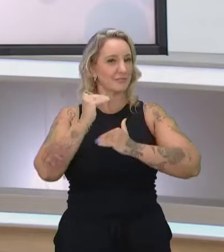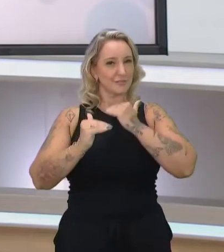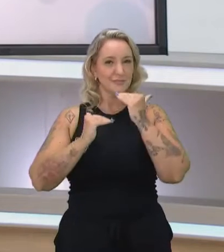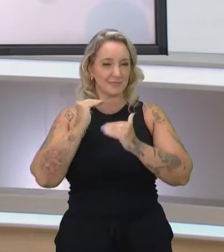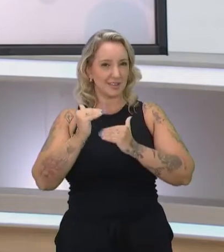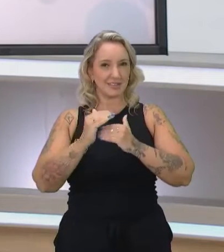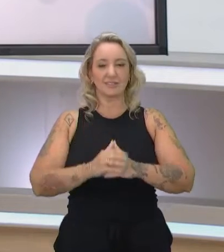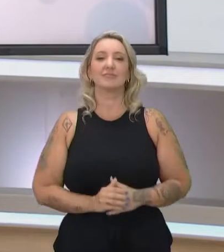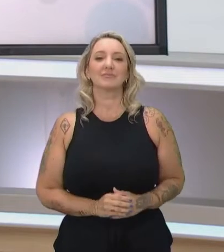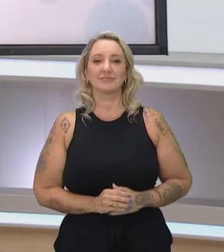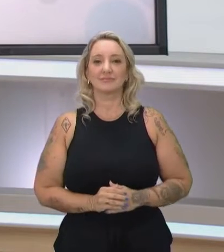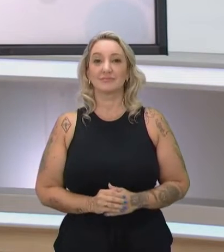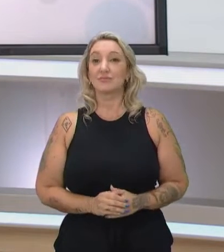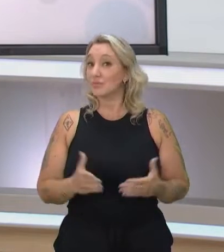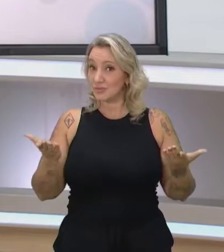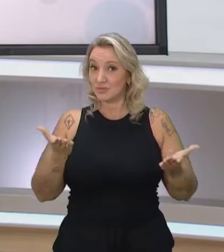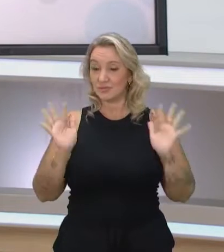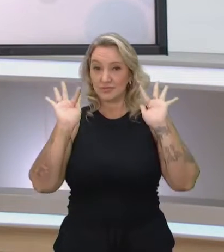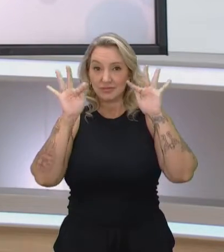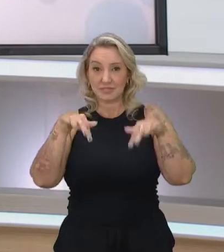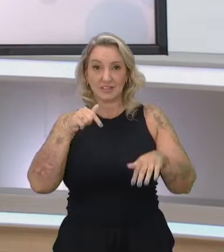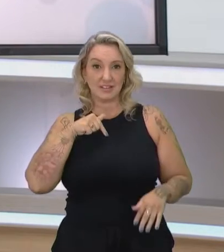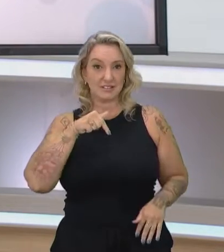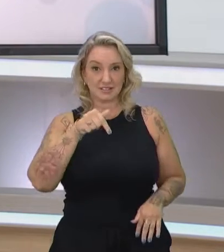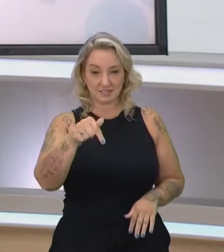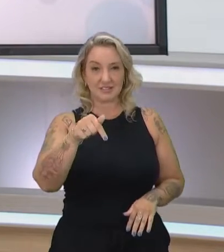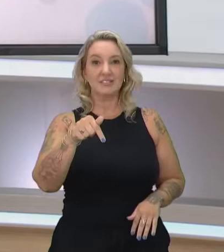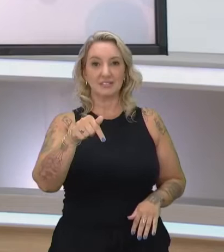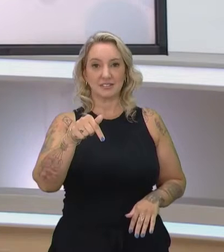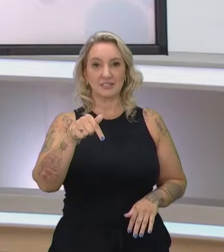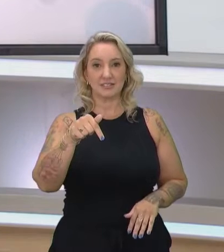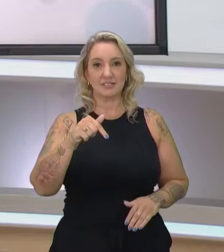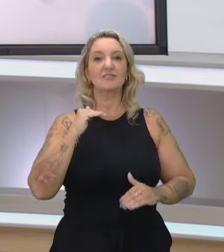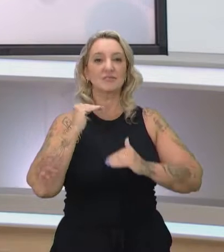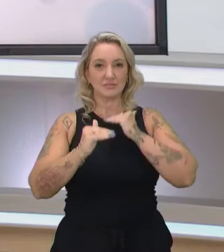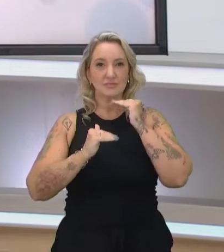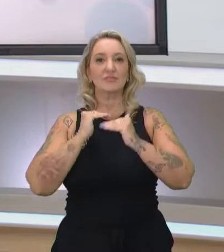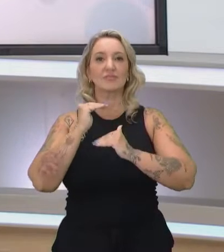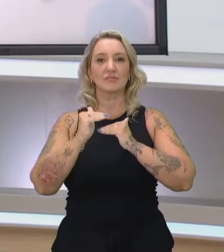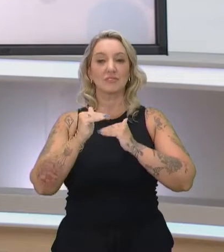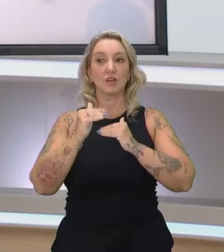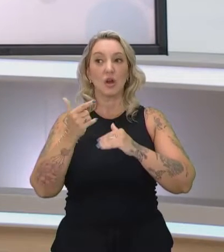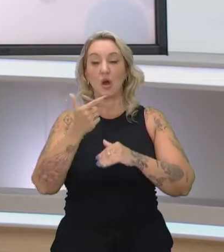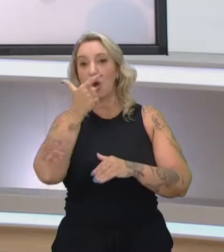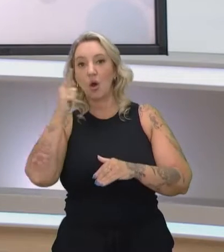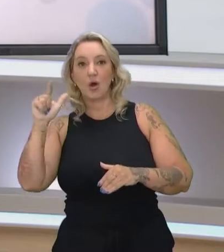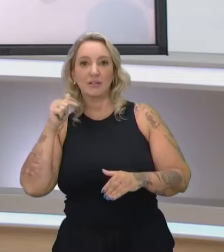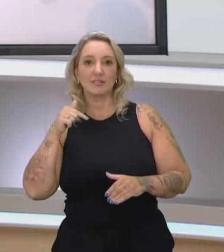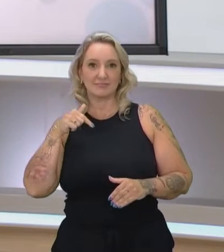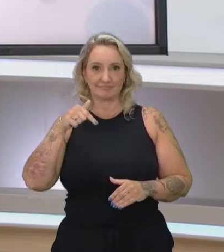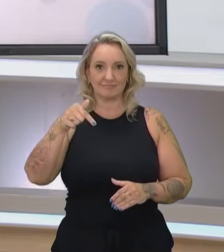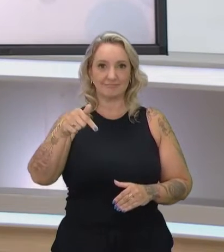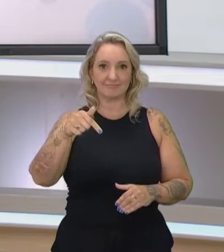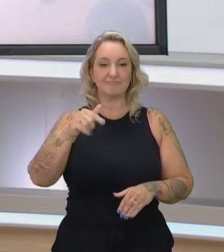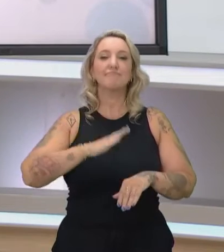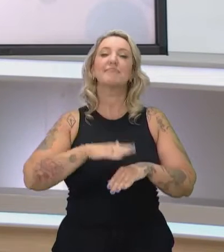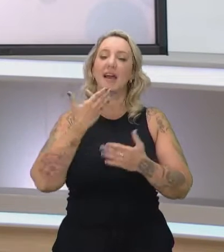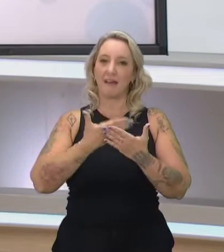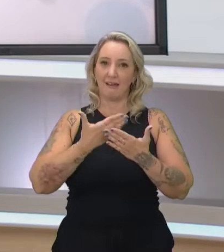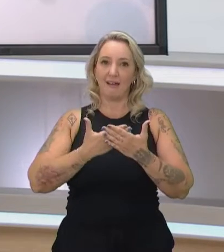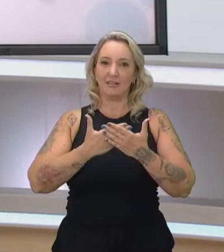desenvolvimento, e aí a gente hoje termina aí essa semana do desenvolvimento e vamos para outra semana que tem mais aula